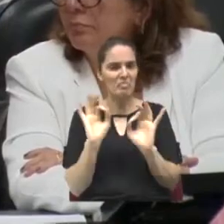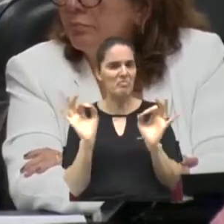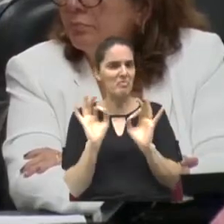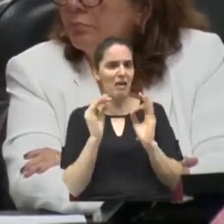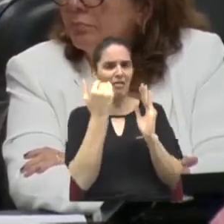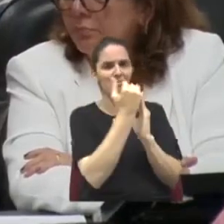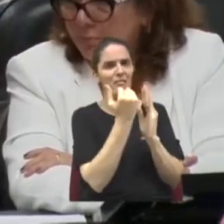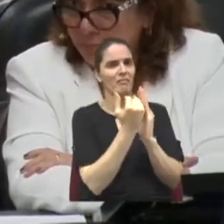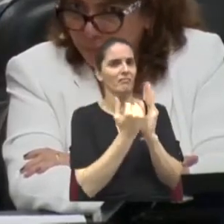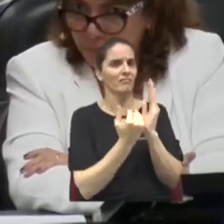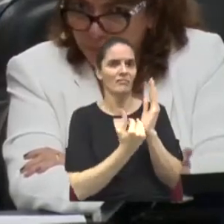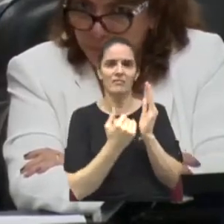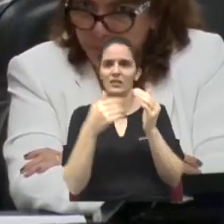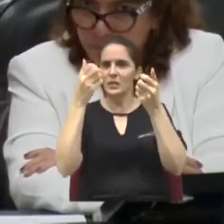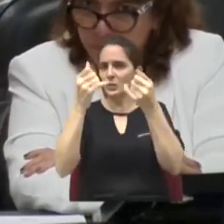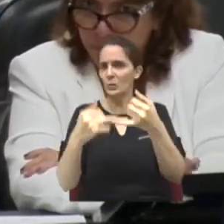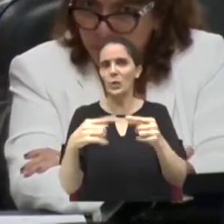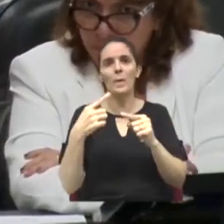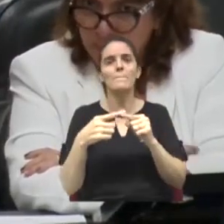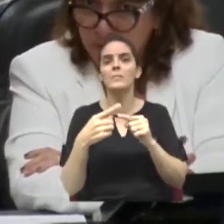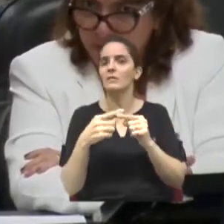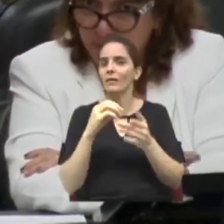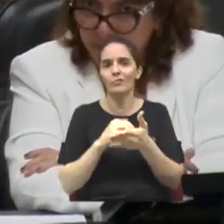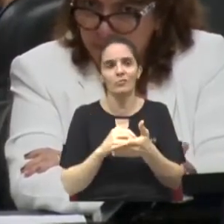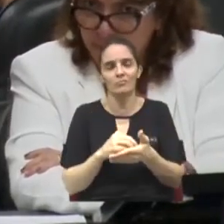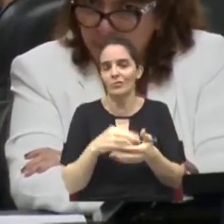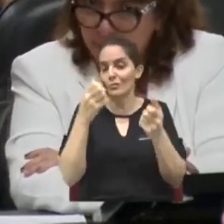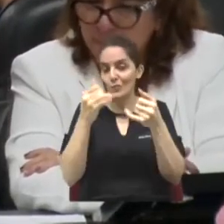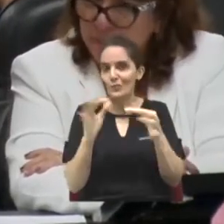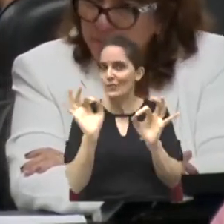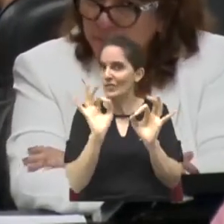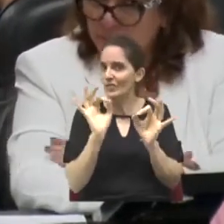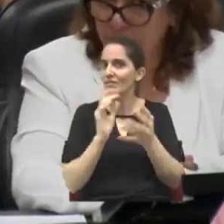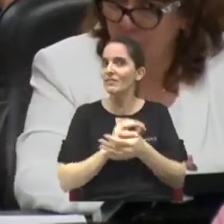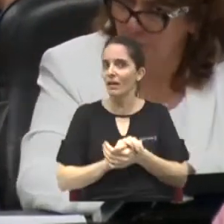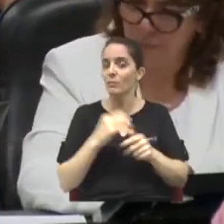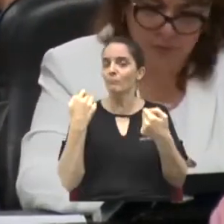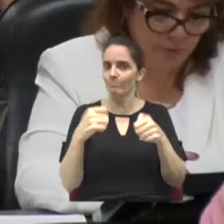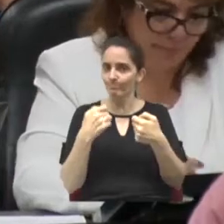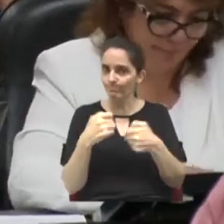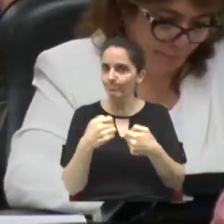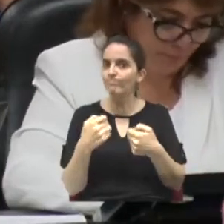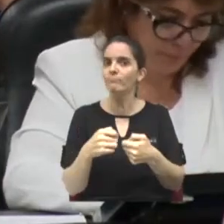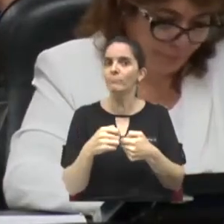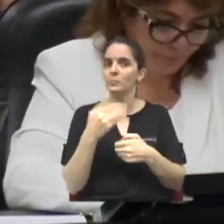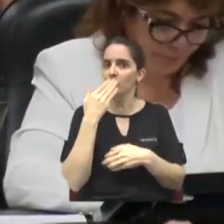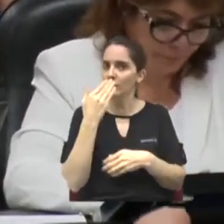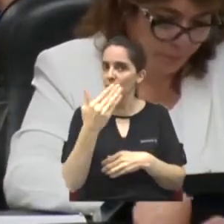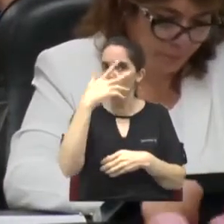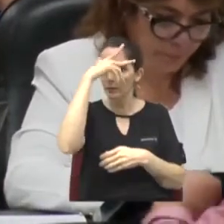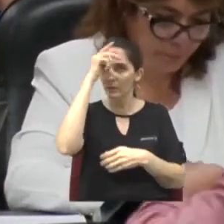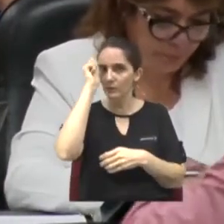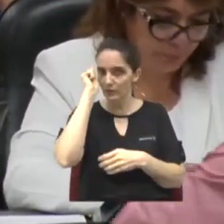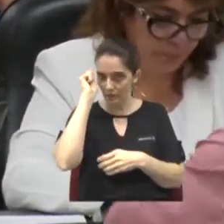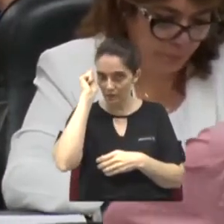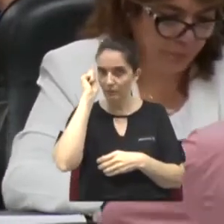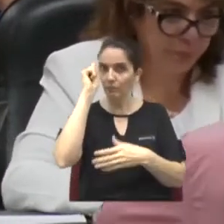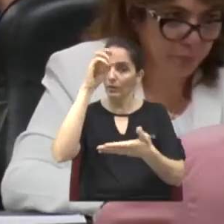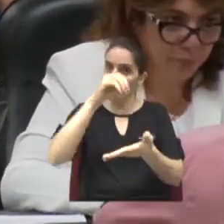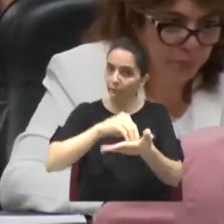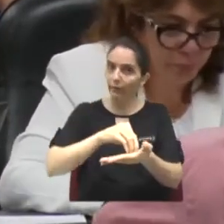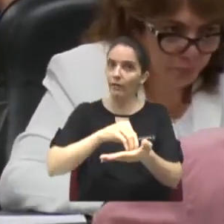lista aqui está justificando a ausência, a falta, o motivo, né? Então, nós precisamos pedir para que o Executivo possa